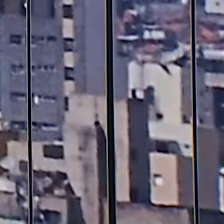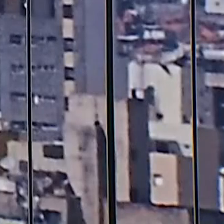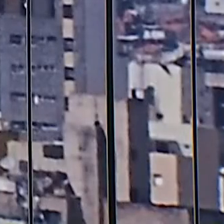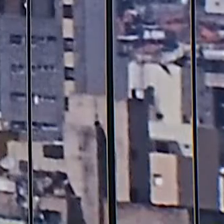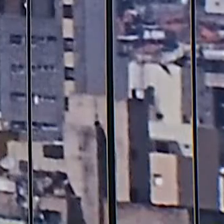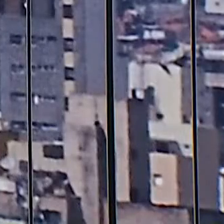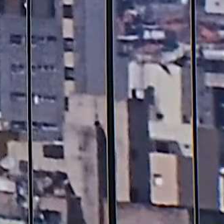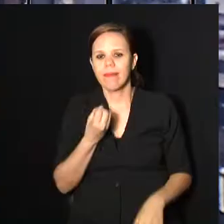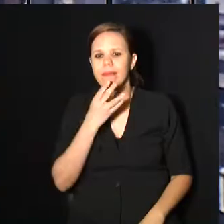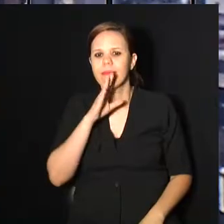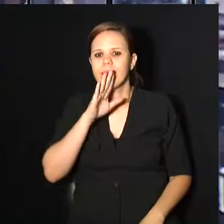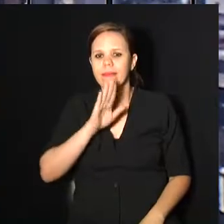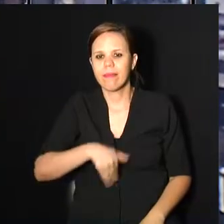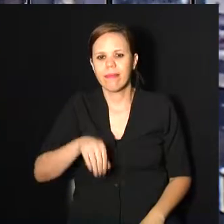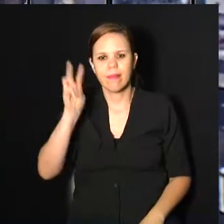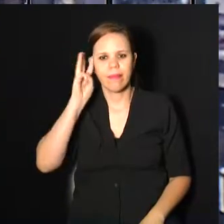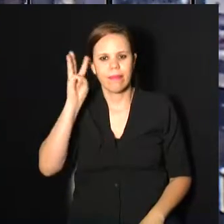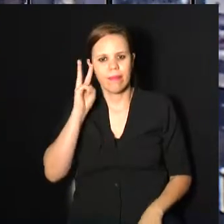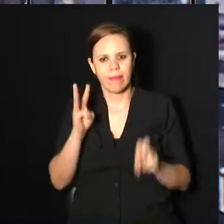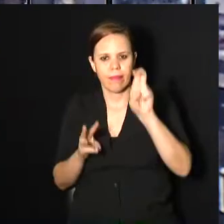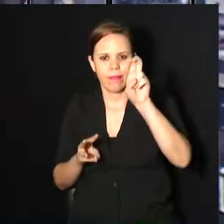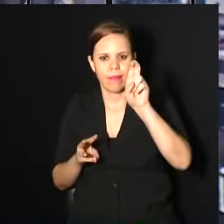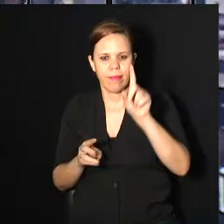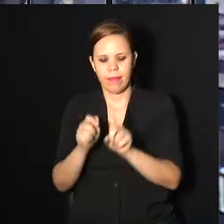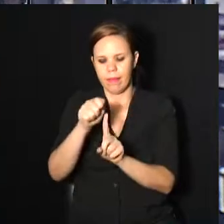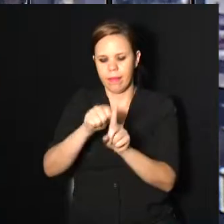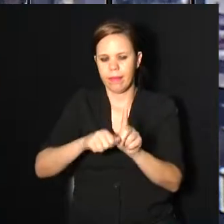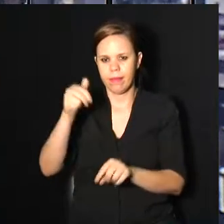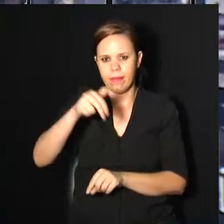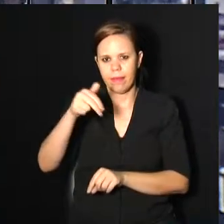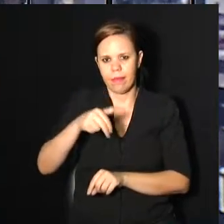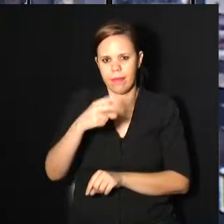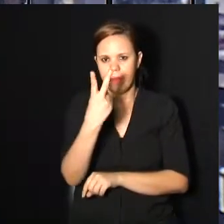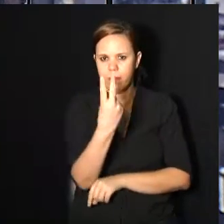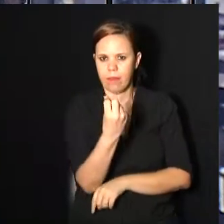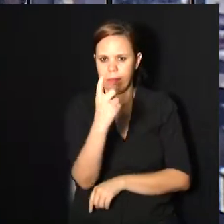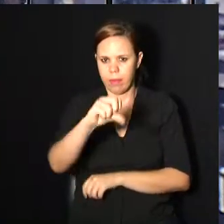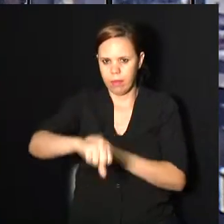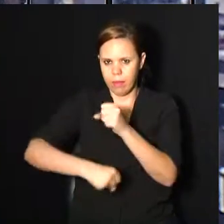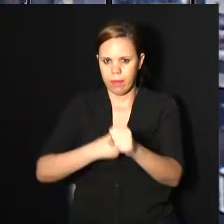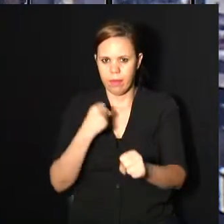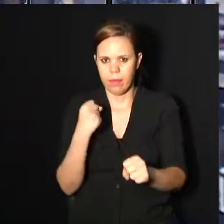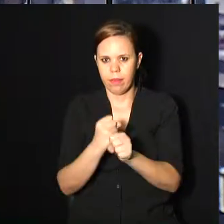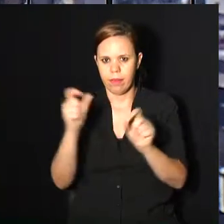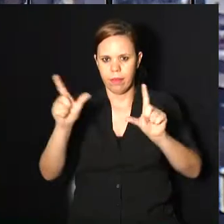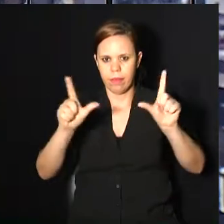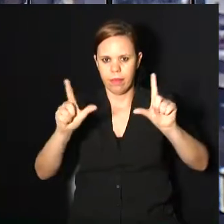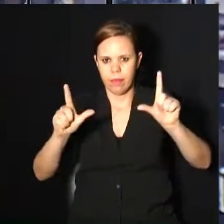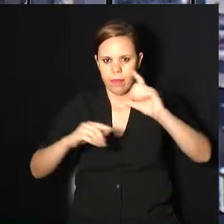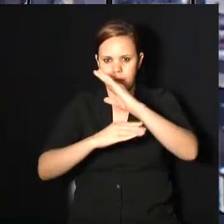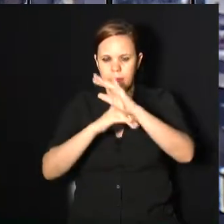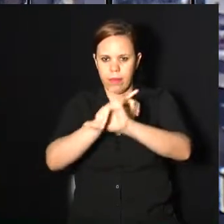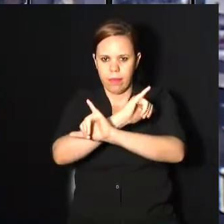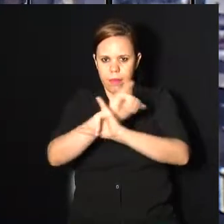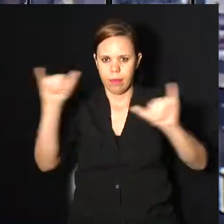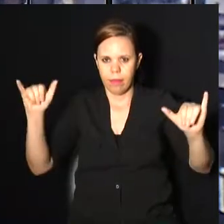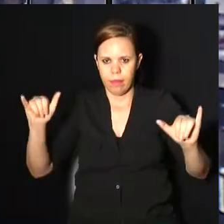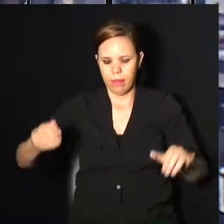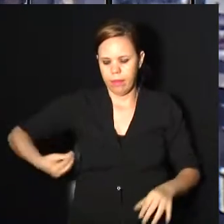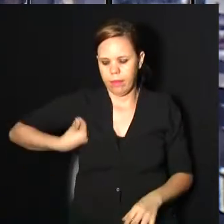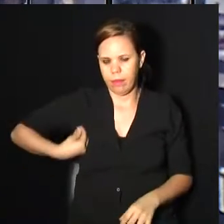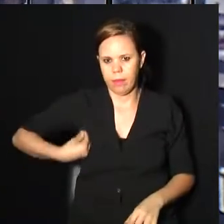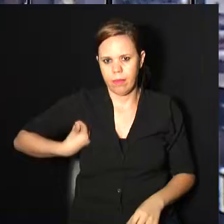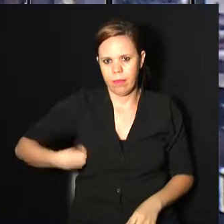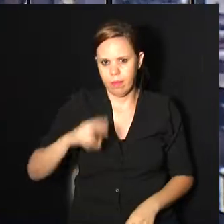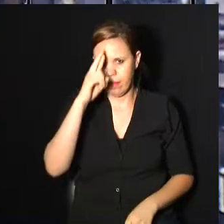Olá, boa tarde. Terça-feira, dia 5 de novembro de 2019. Está no ar o Jornal Câmara Notícia, ao